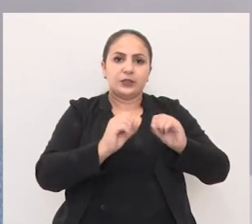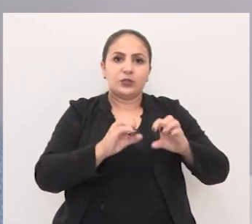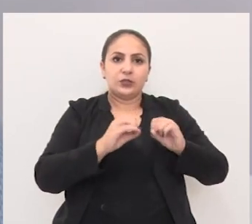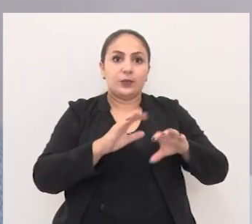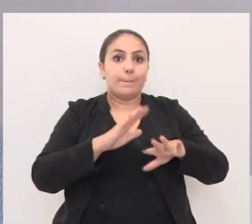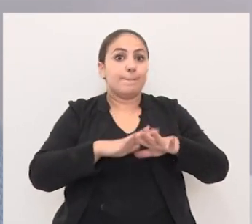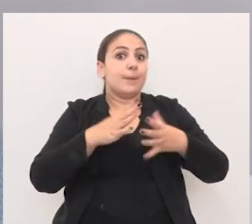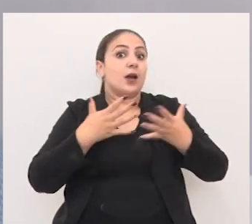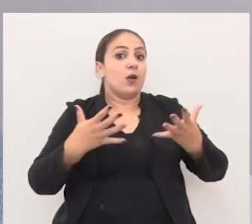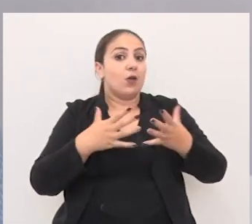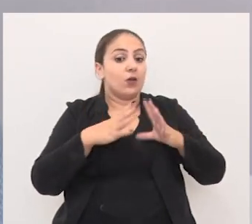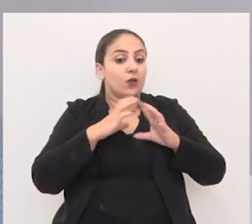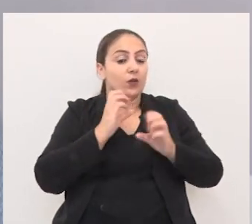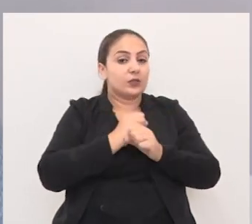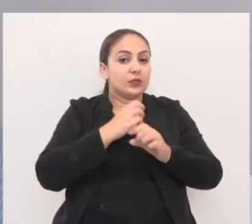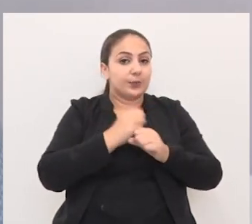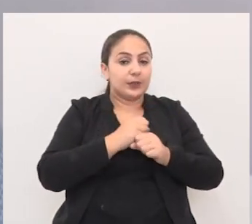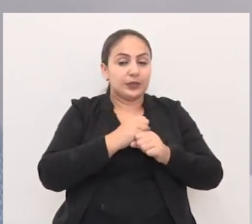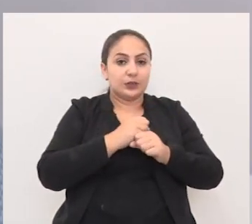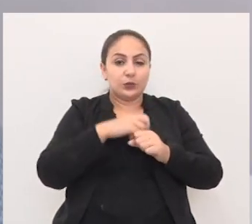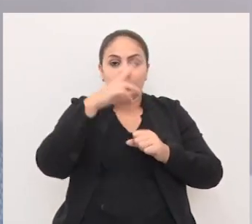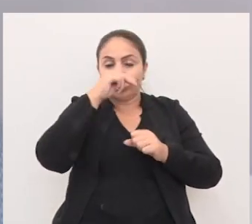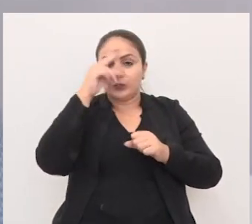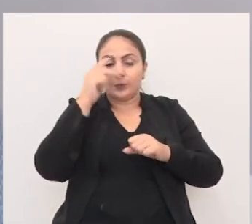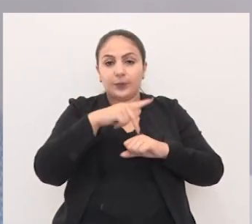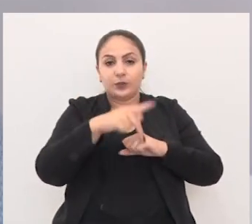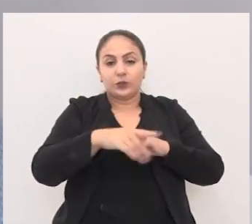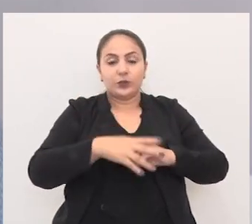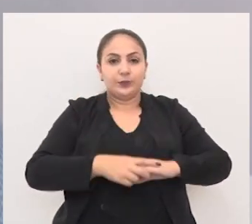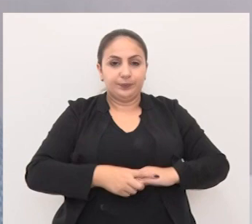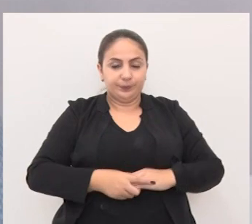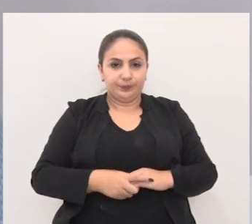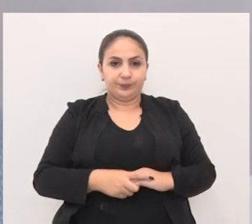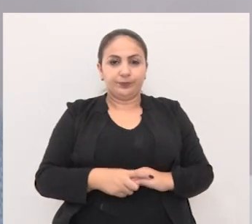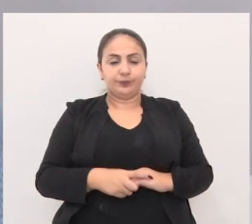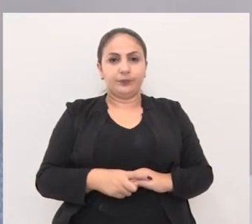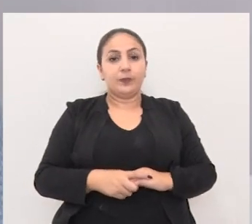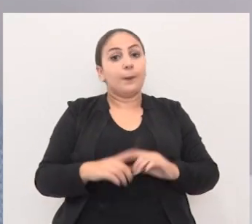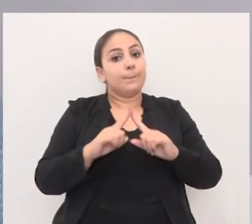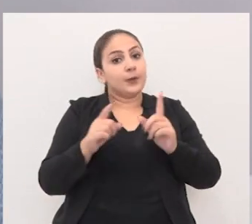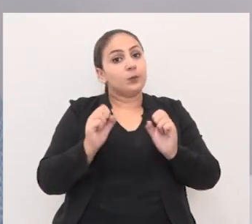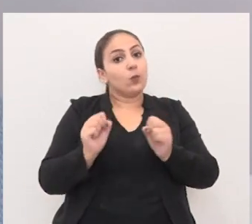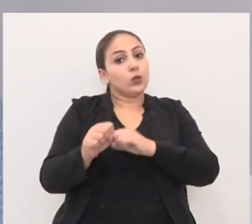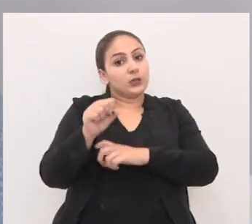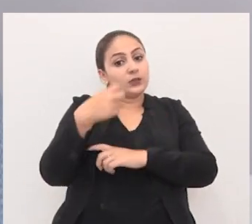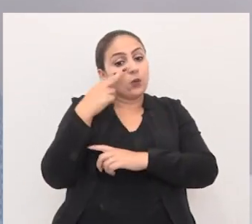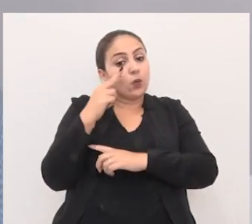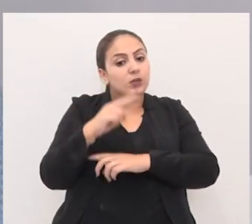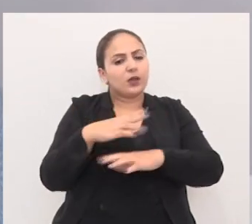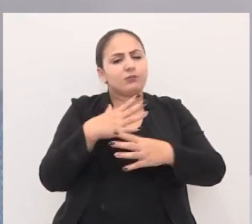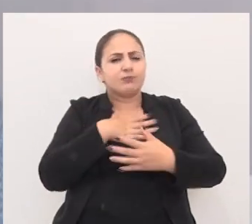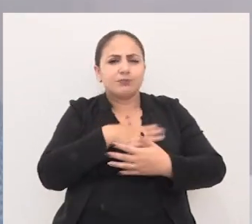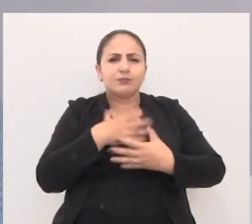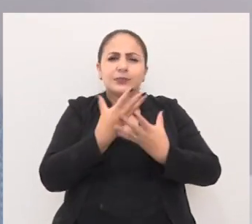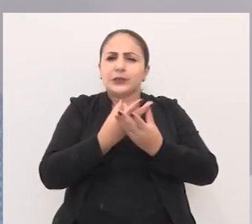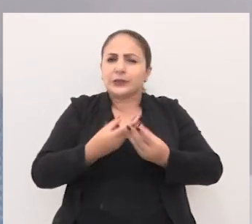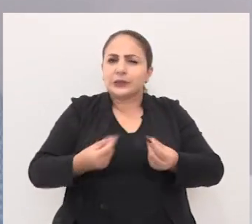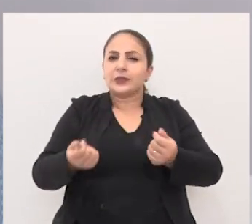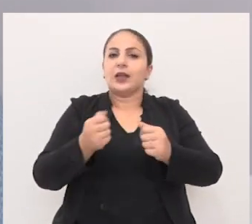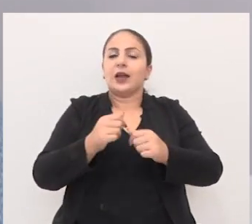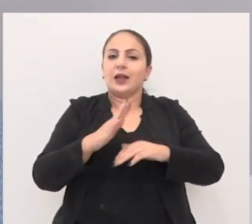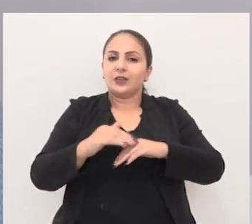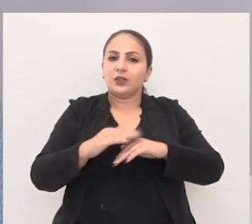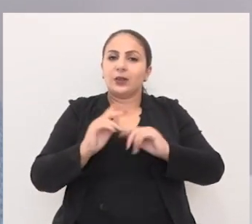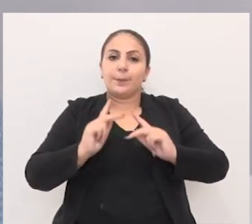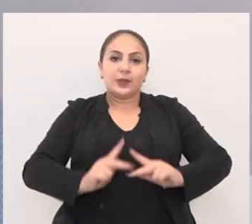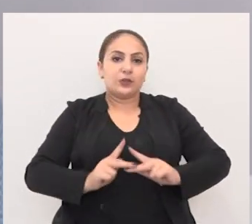maior orçamento do município de Passo Fundo. A Secretaria de Educação recebe a maior fatia do orçamento, mas pode sim dar um olhar mais sensível, um olhar mais carinhoso